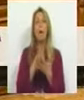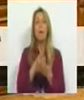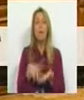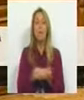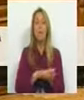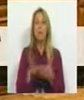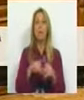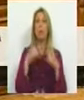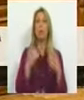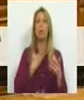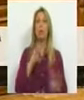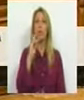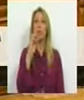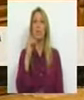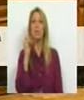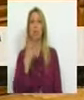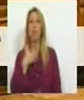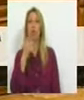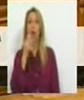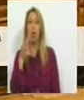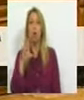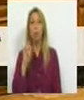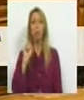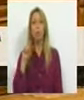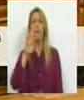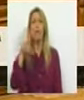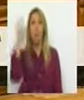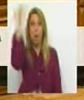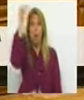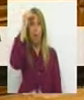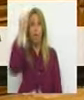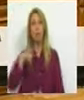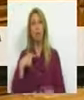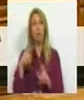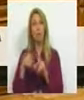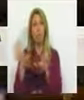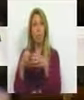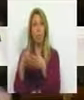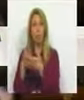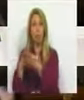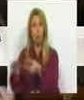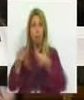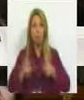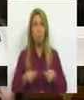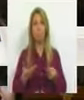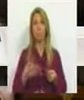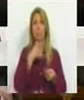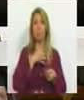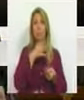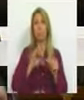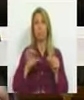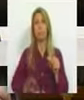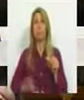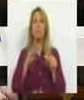Dr. Isidoro de Sousa, em Viana do Alentejo, foi-me apresentado pela Direção do Agrupamento de Escolas a situação problemática relacionada